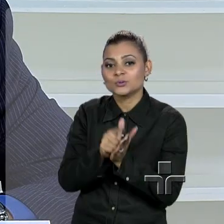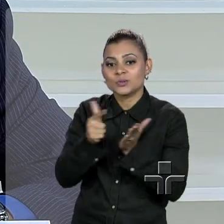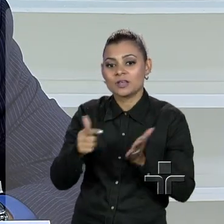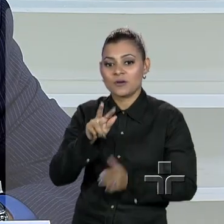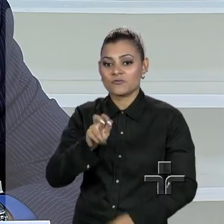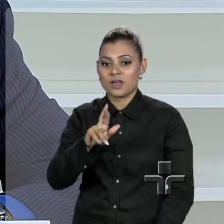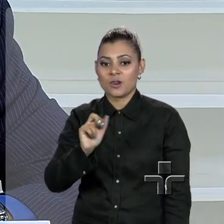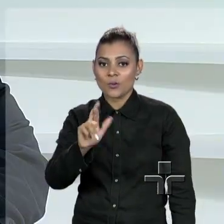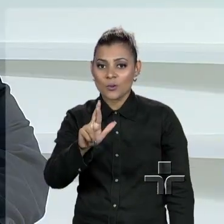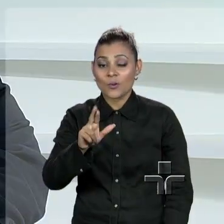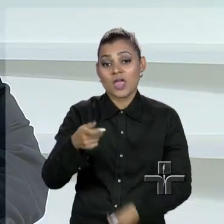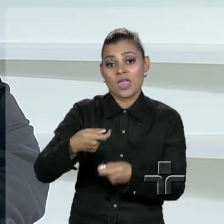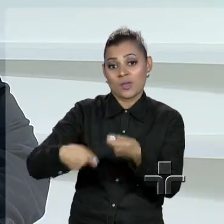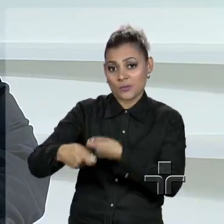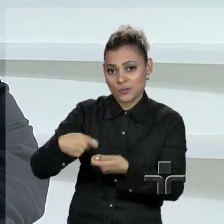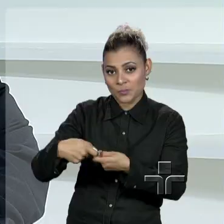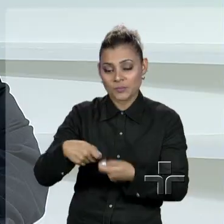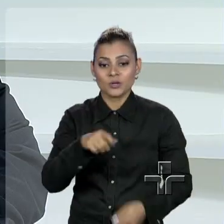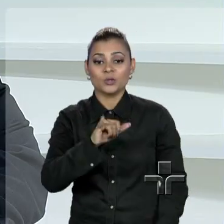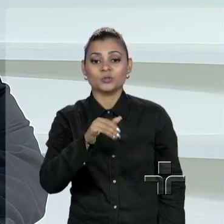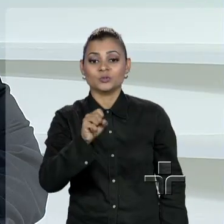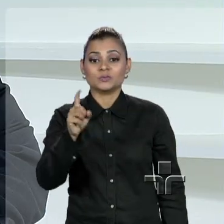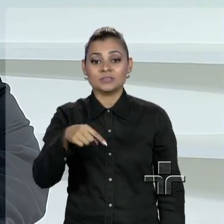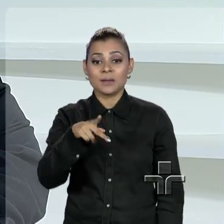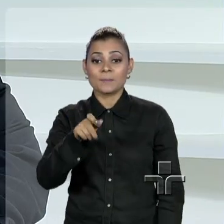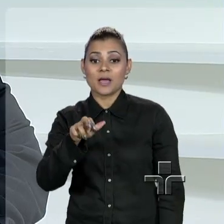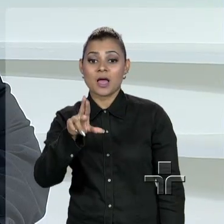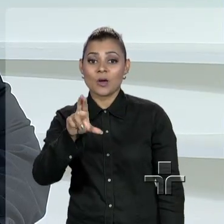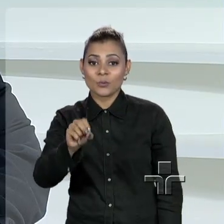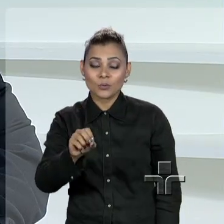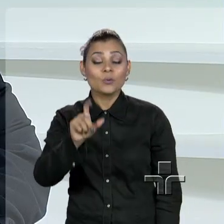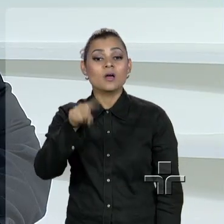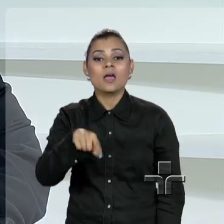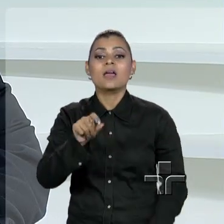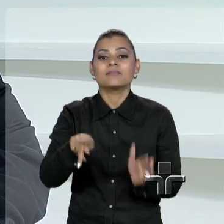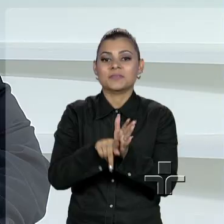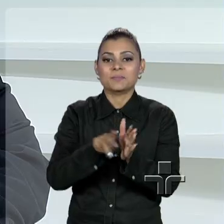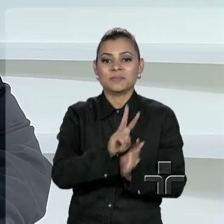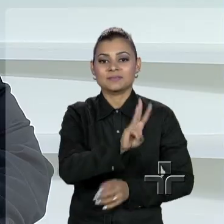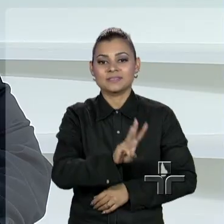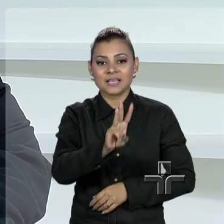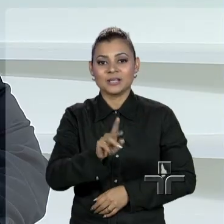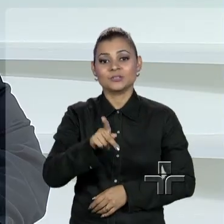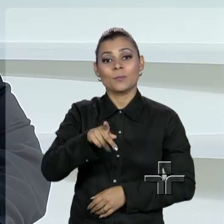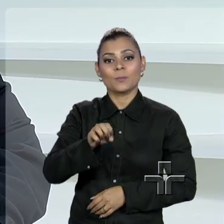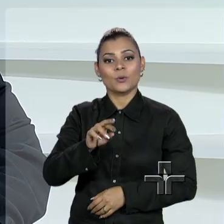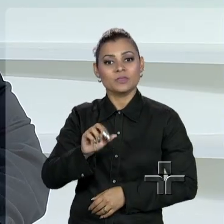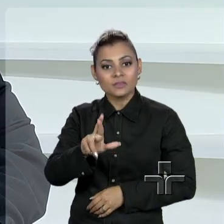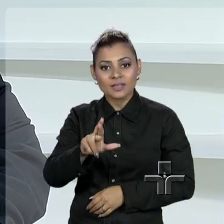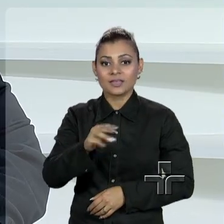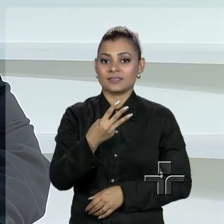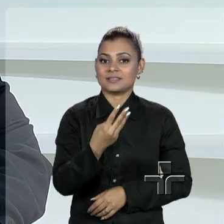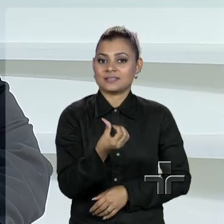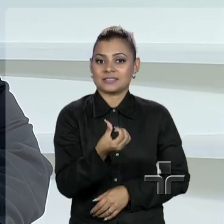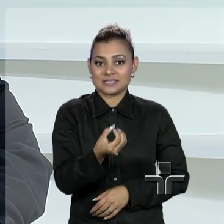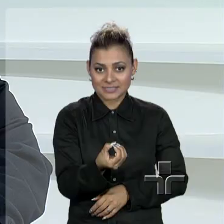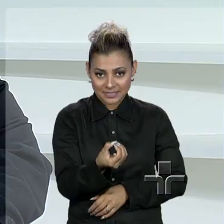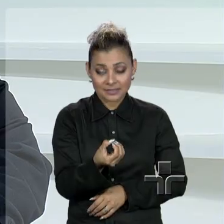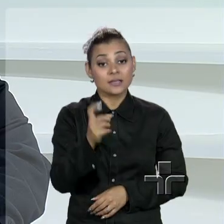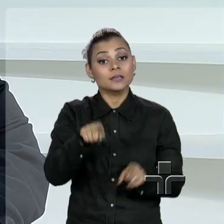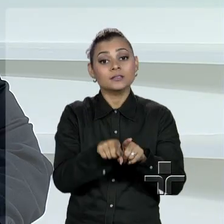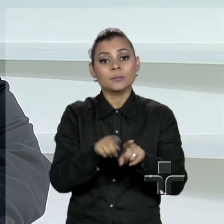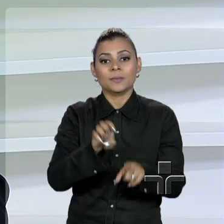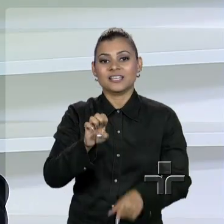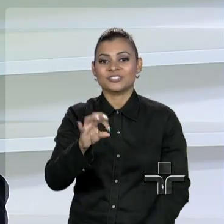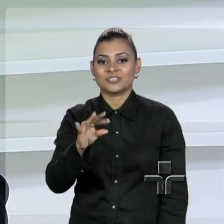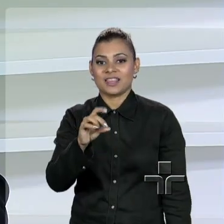Valor Econômico, José Paulo Kupfer, jornalista, colunista do site Poder 360 e do portal